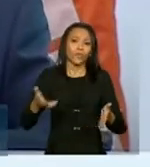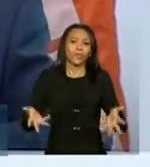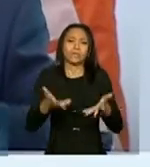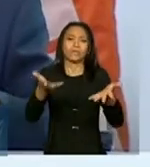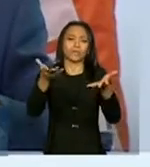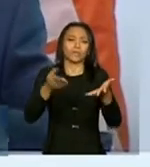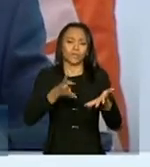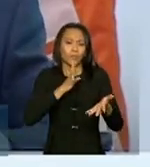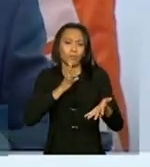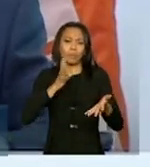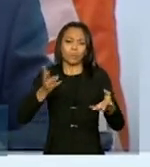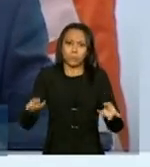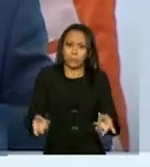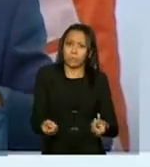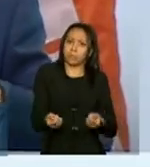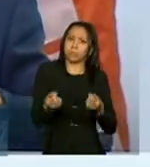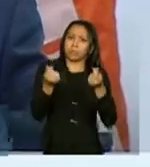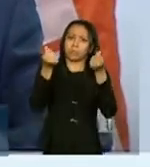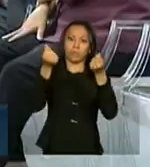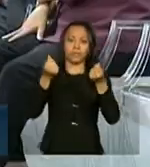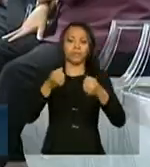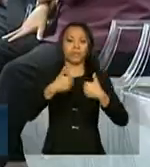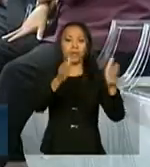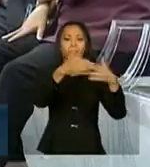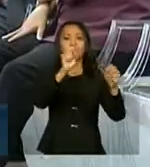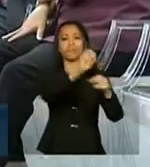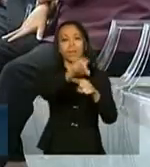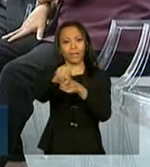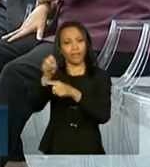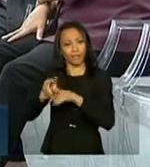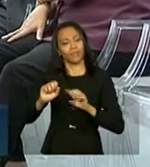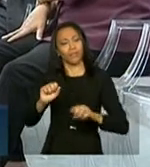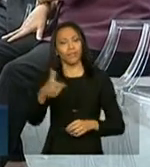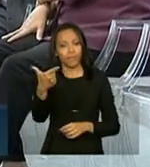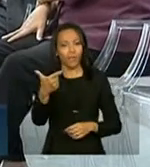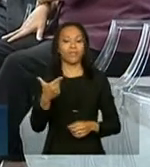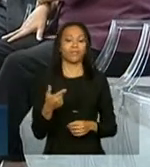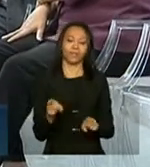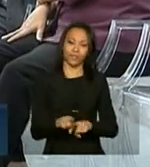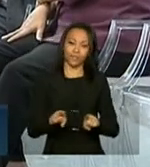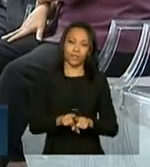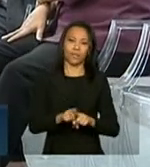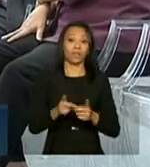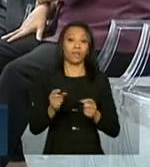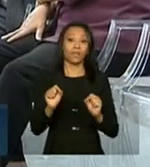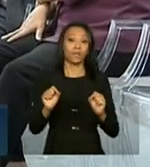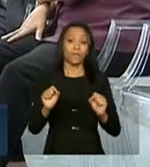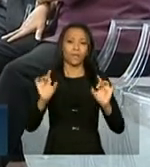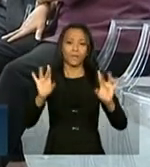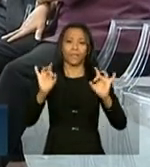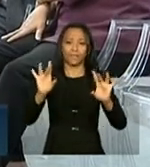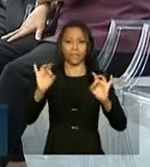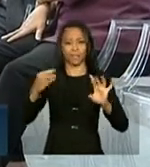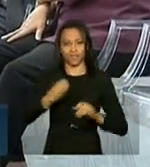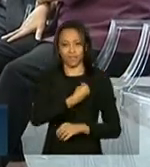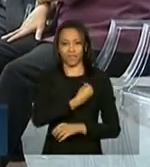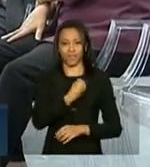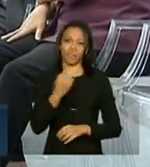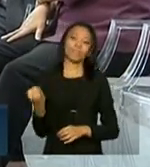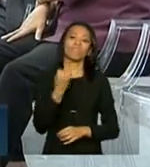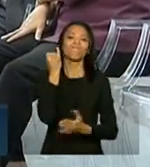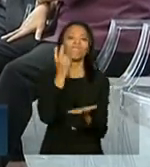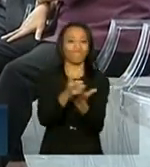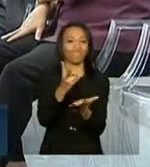conhecimento, gerando riqueza, gerando empregos, e é claro que desses empregos surge a qualidade de vida tão necessária. E